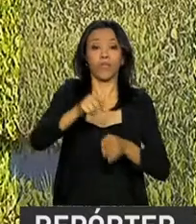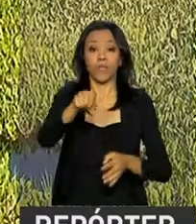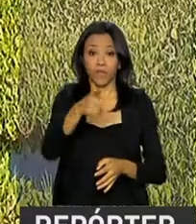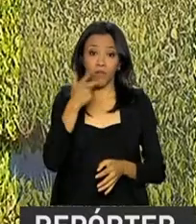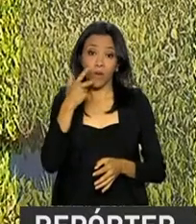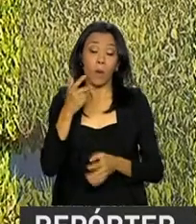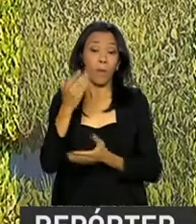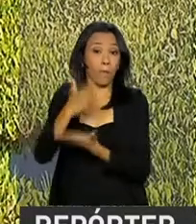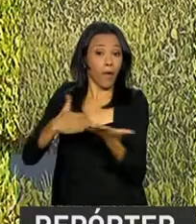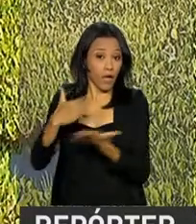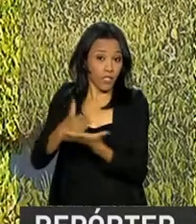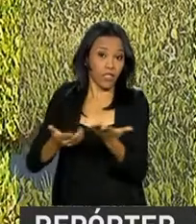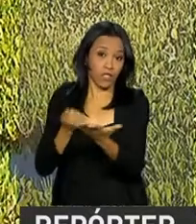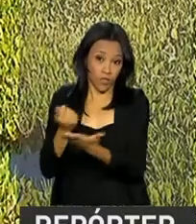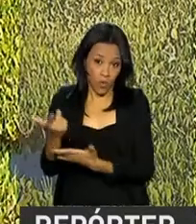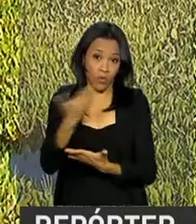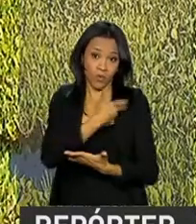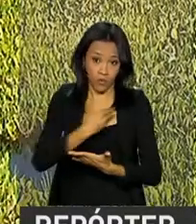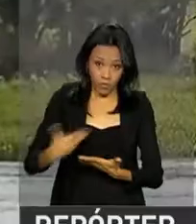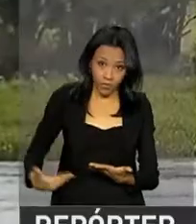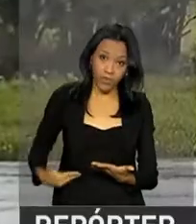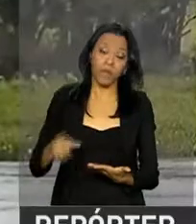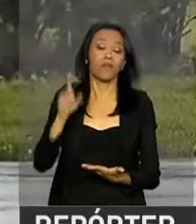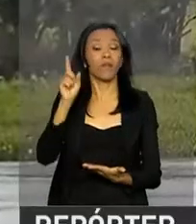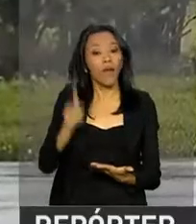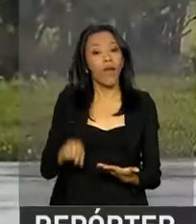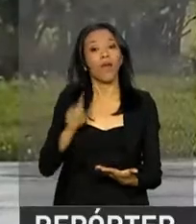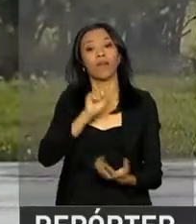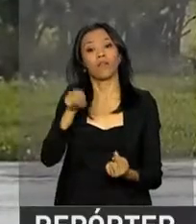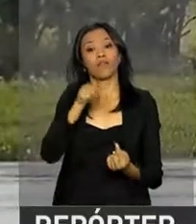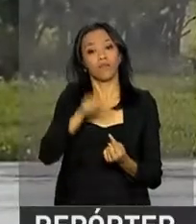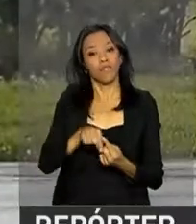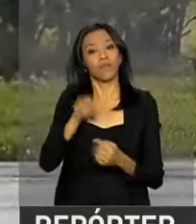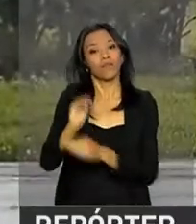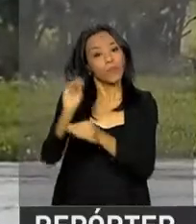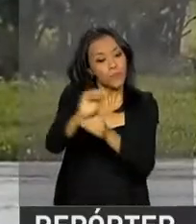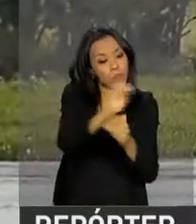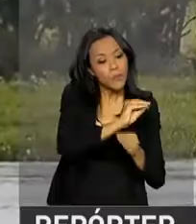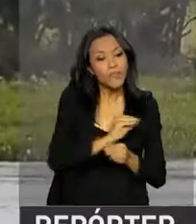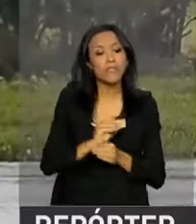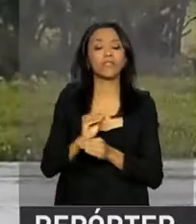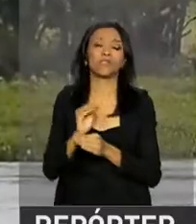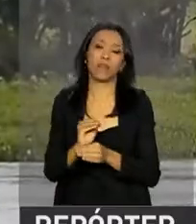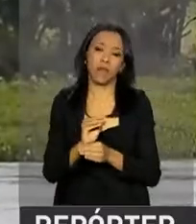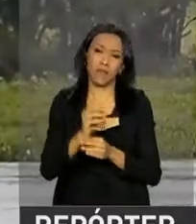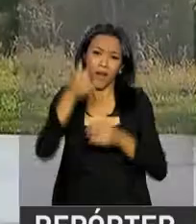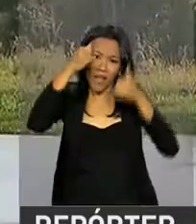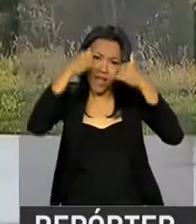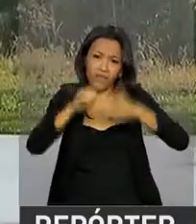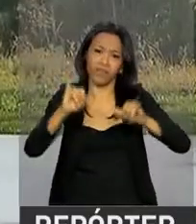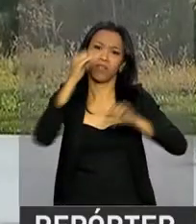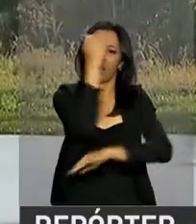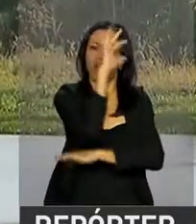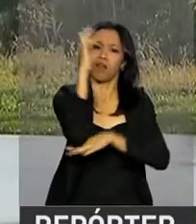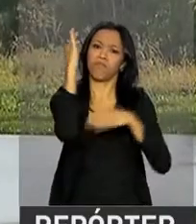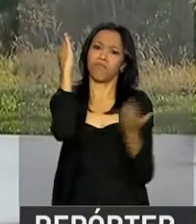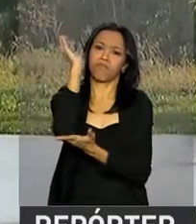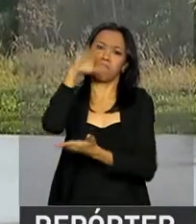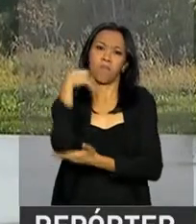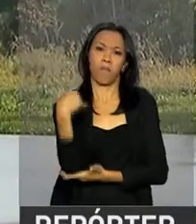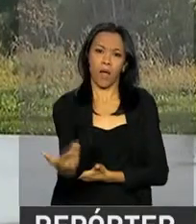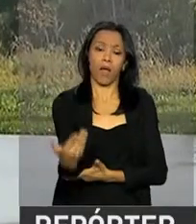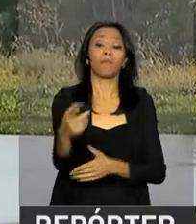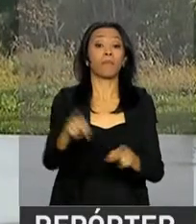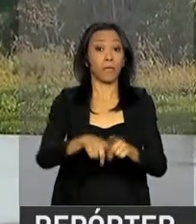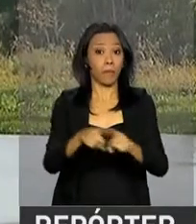das compras governamentais serão feitas de forma sustentável para por exemplo conter o desmatamento por fim fixou